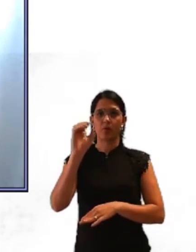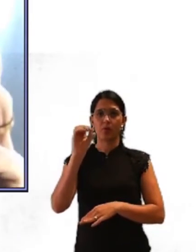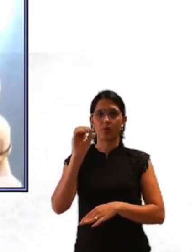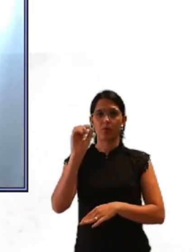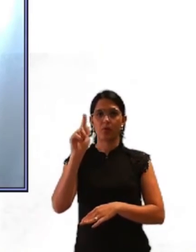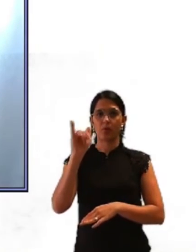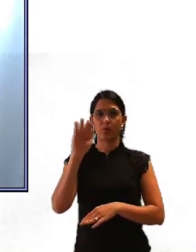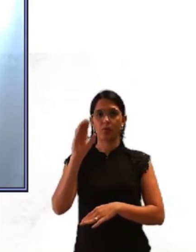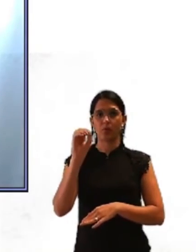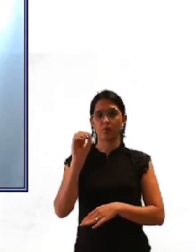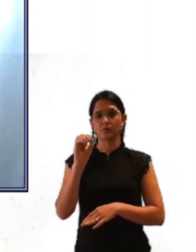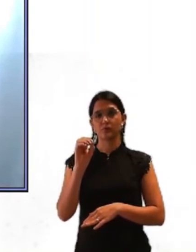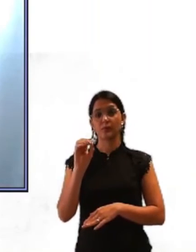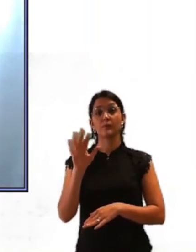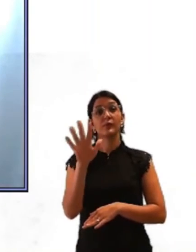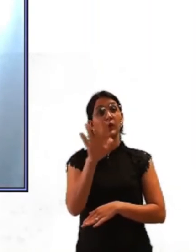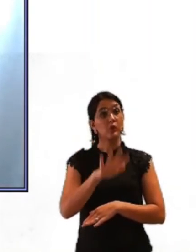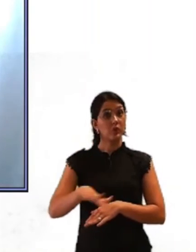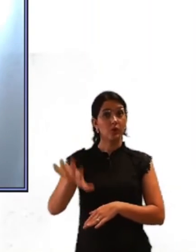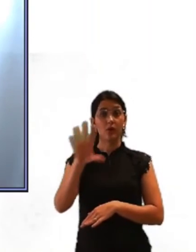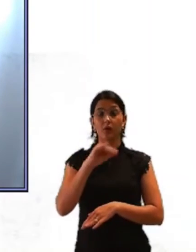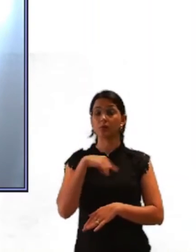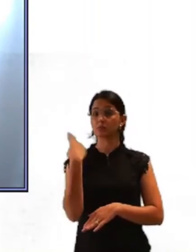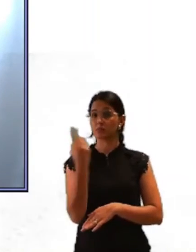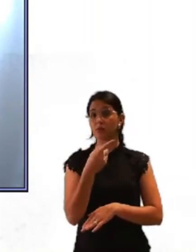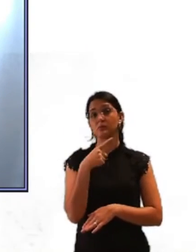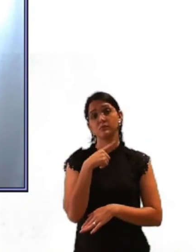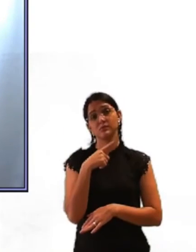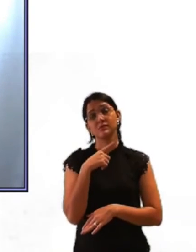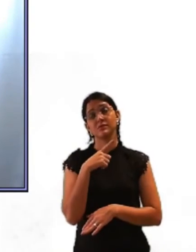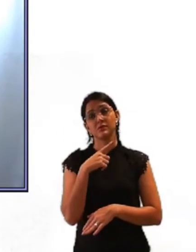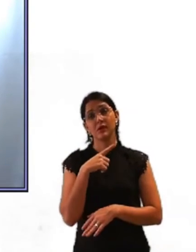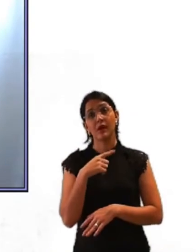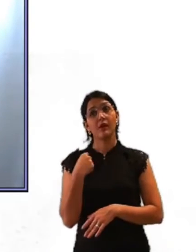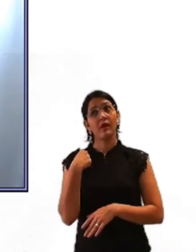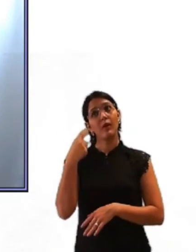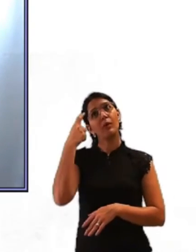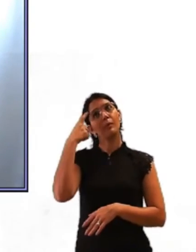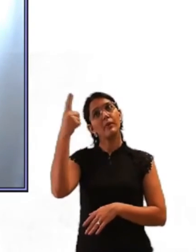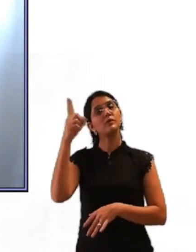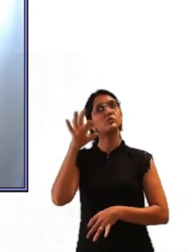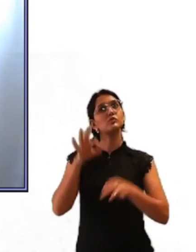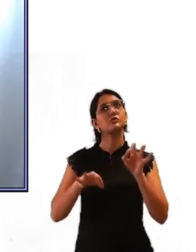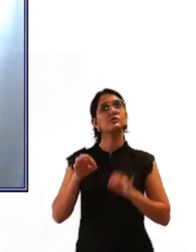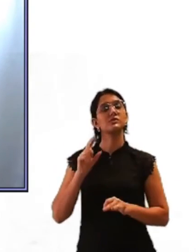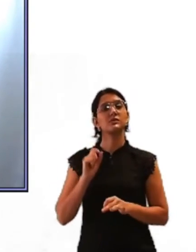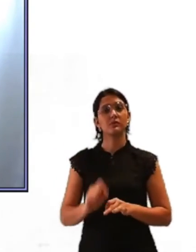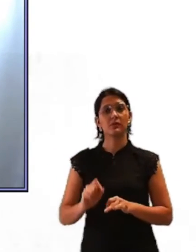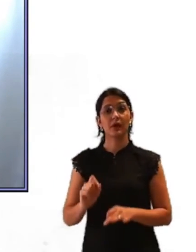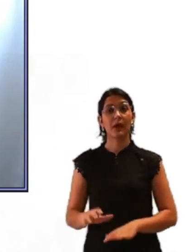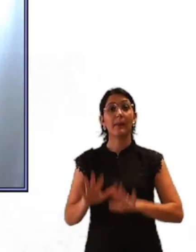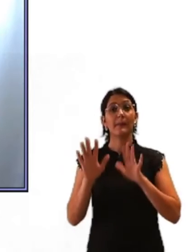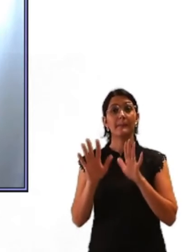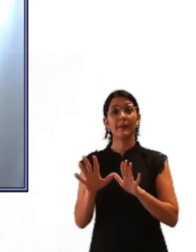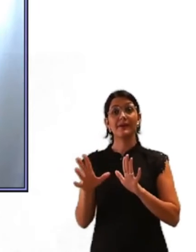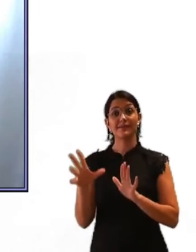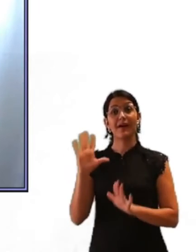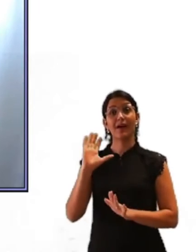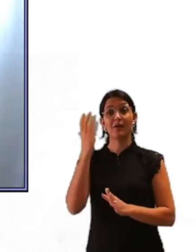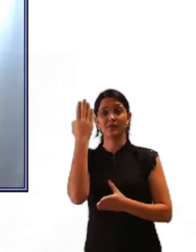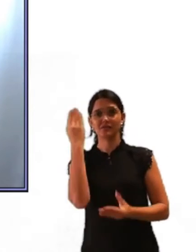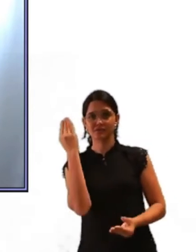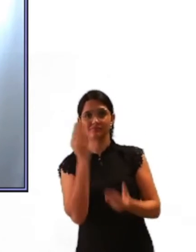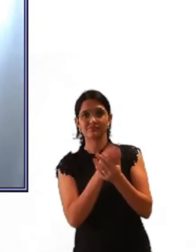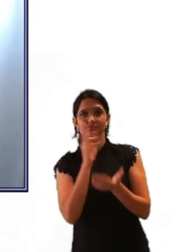tem um conceito clássico de dar a um que é seu, mas a ideia de justiça, vamos dizer assim, casuisticamente, no caso concreto, o